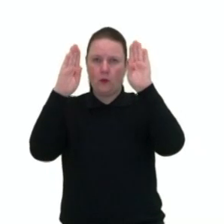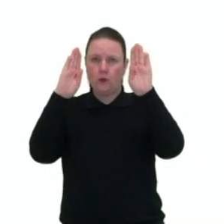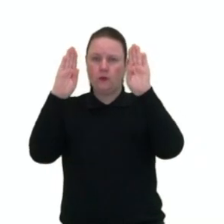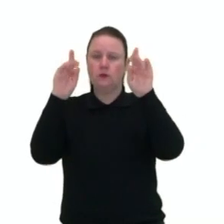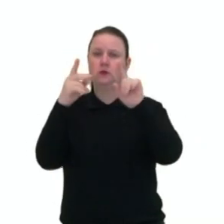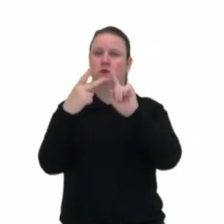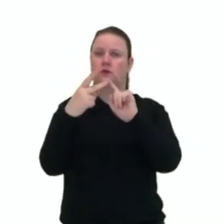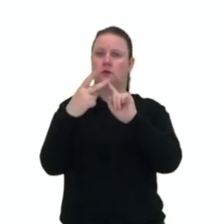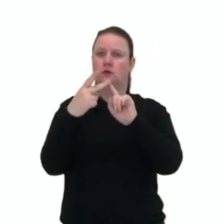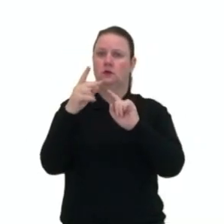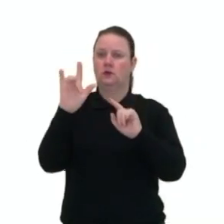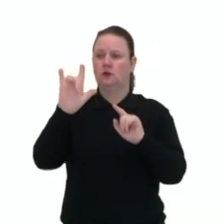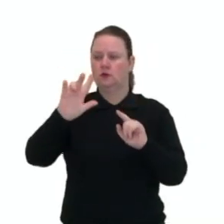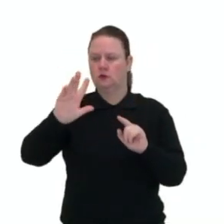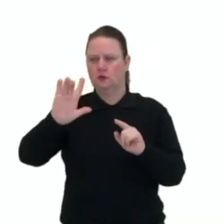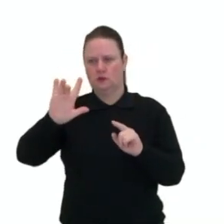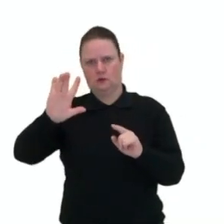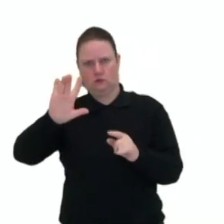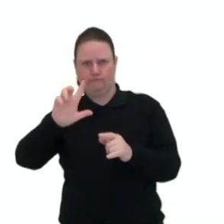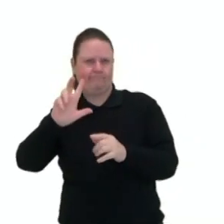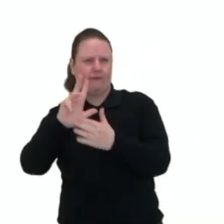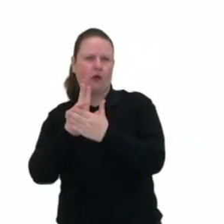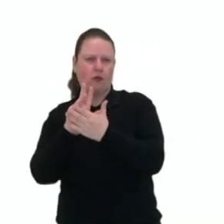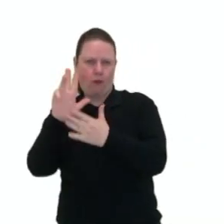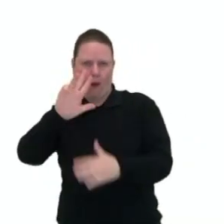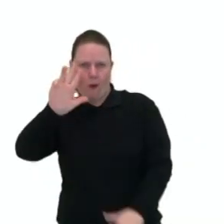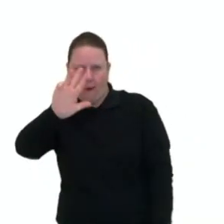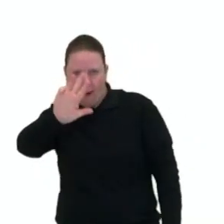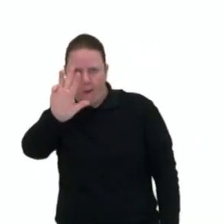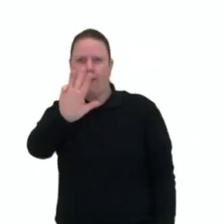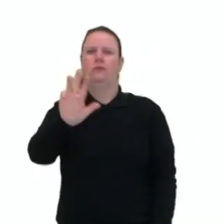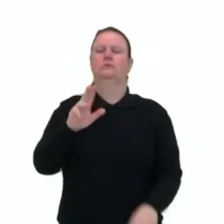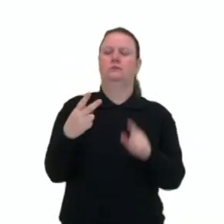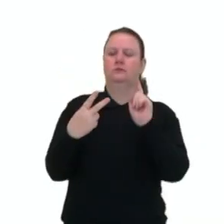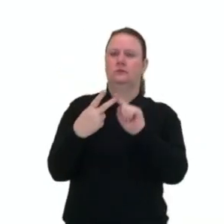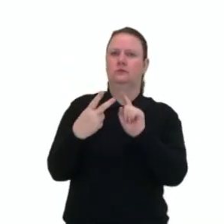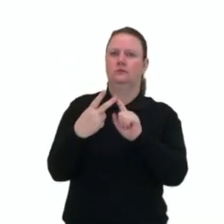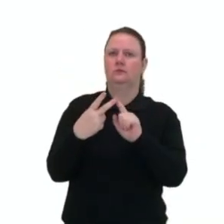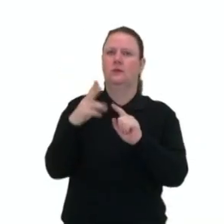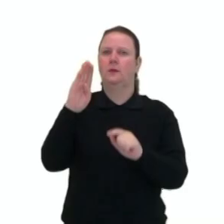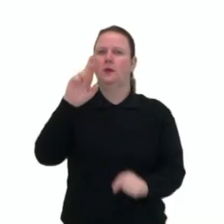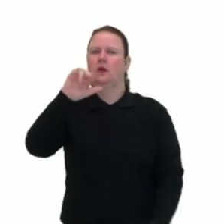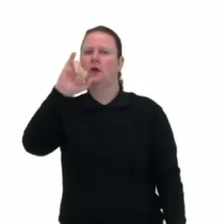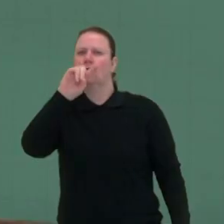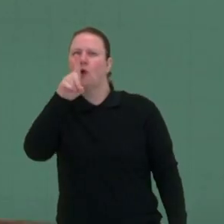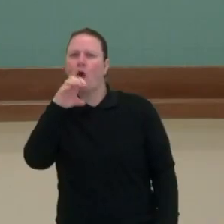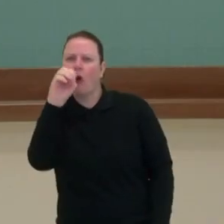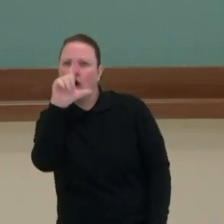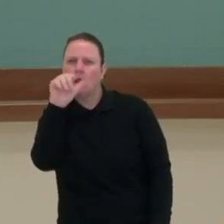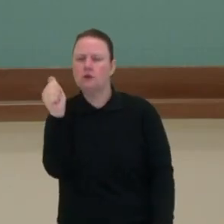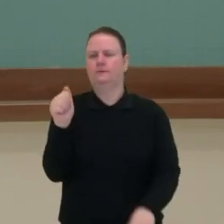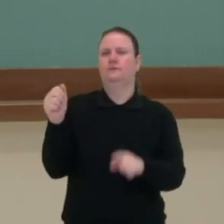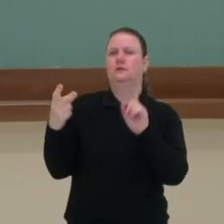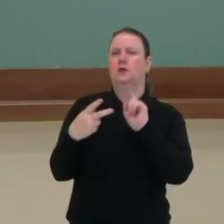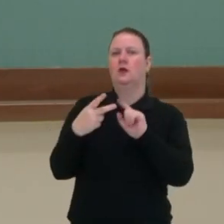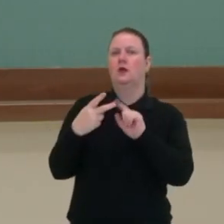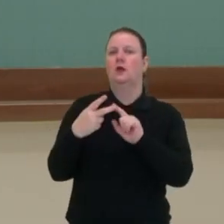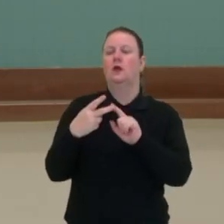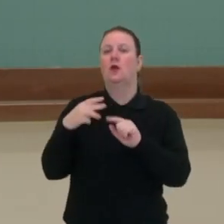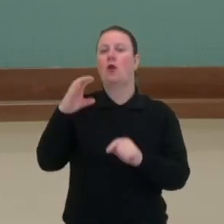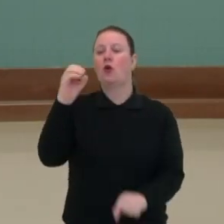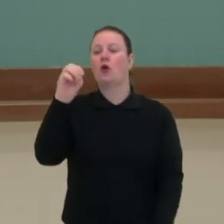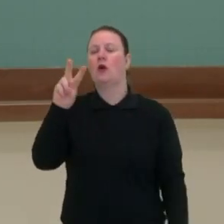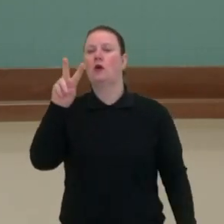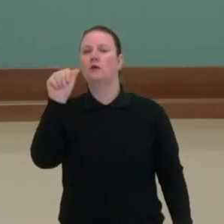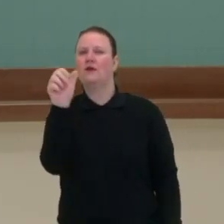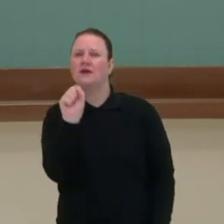PRN, Luiz Inácio Lula da Silva, do PT, Leonel Brizola, do PDT e Mário Covas, do